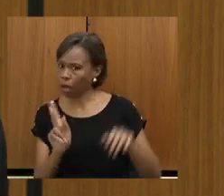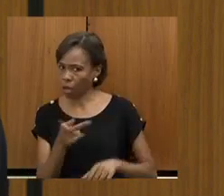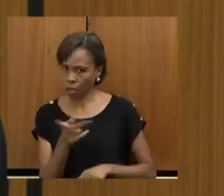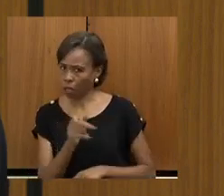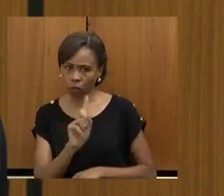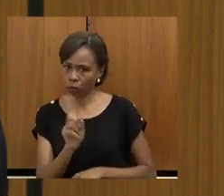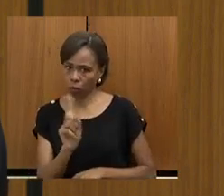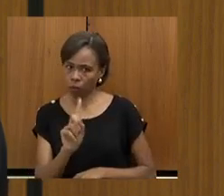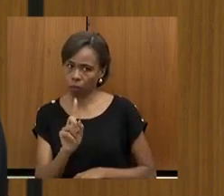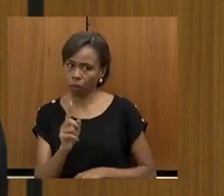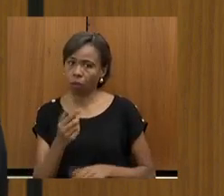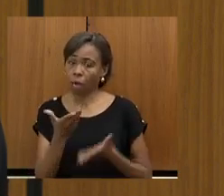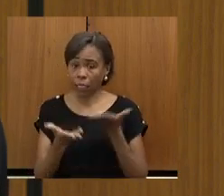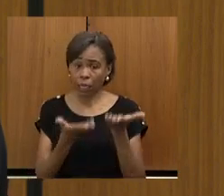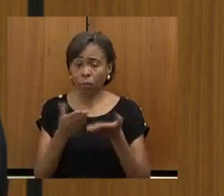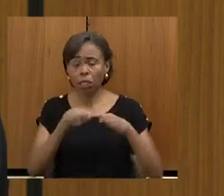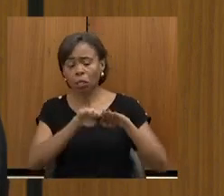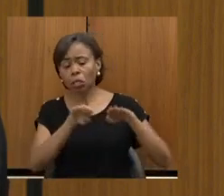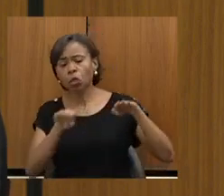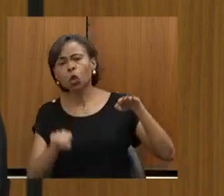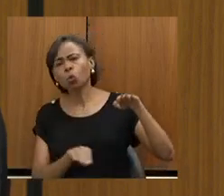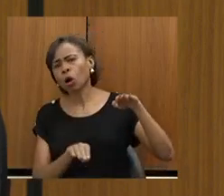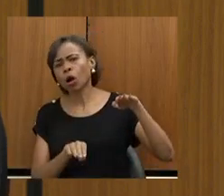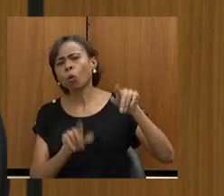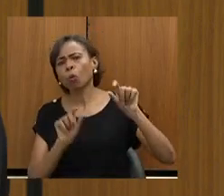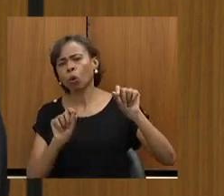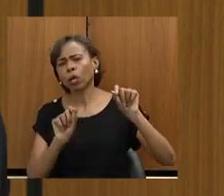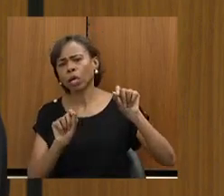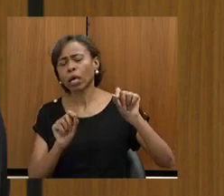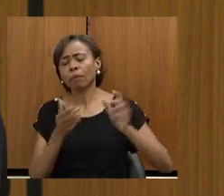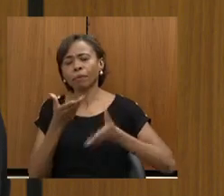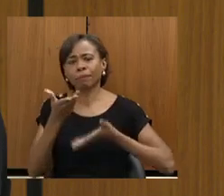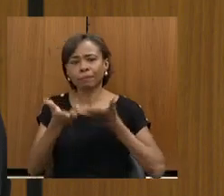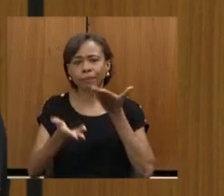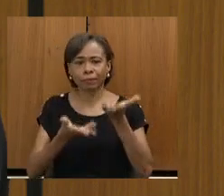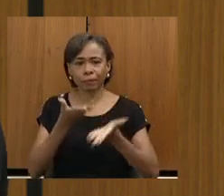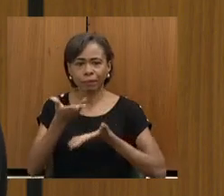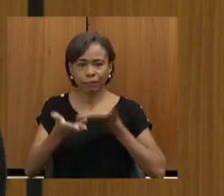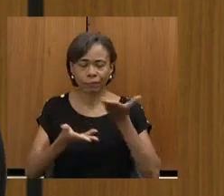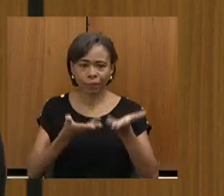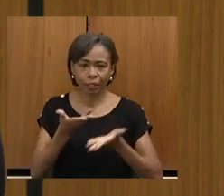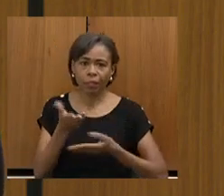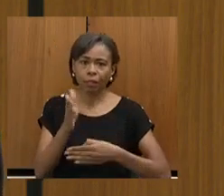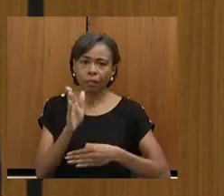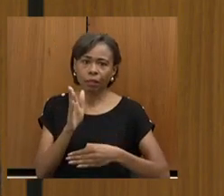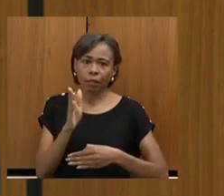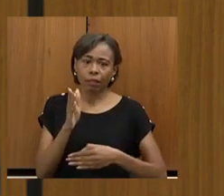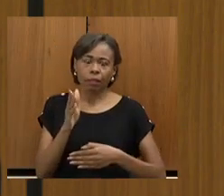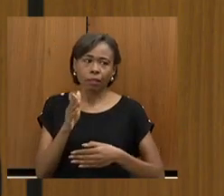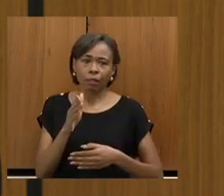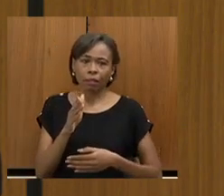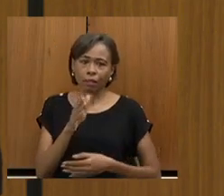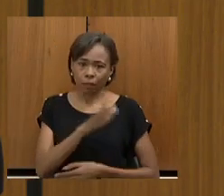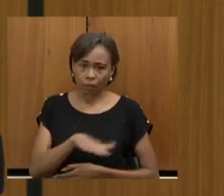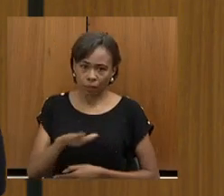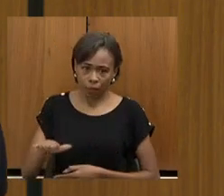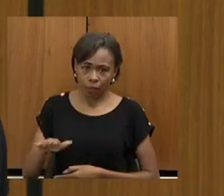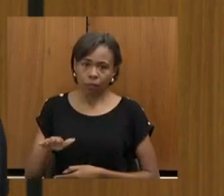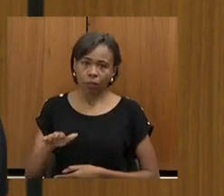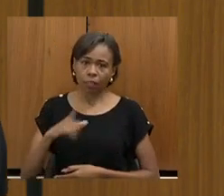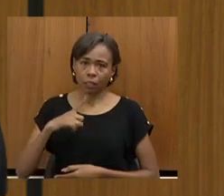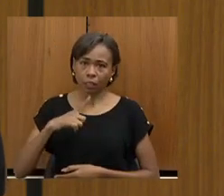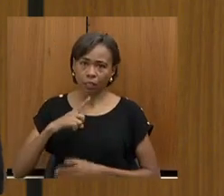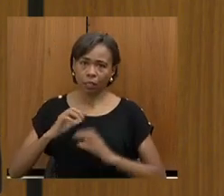é aquele que vai poder atender às desigualdades dessas crianças com neurodiversidade. Eu